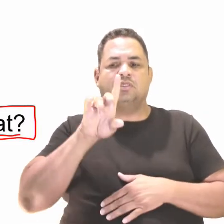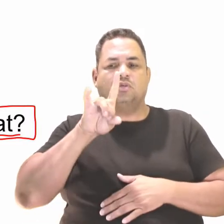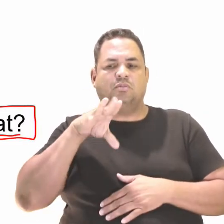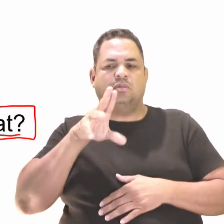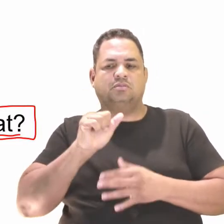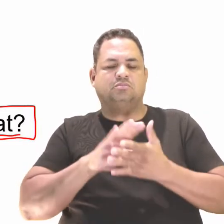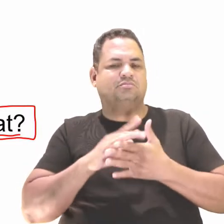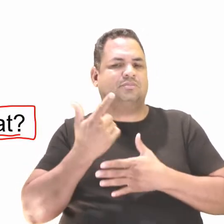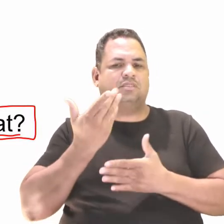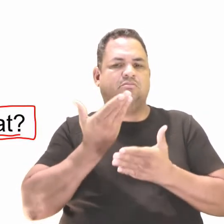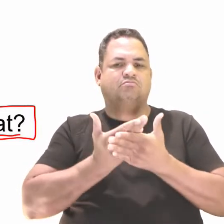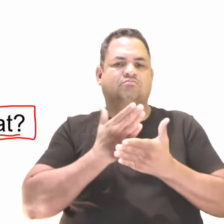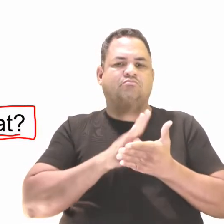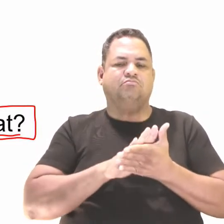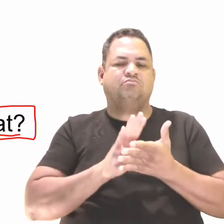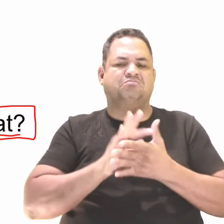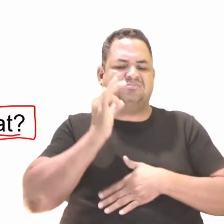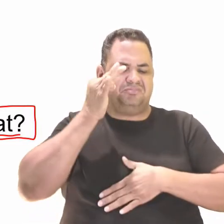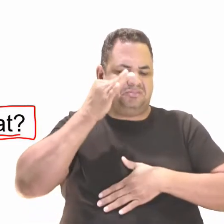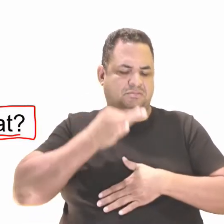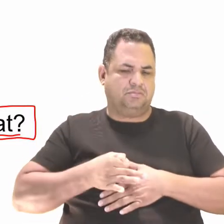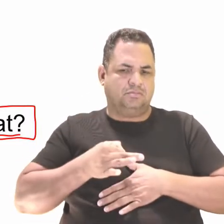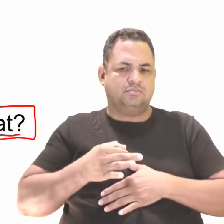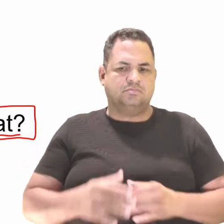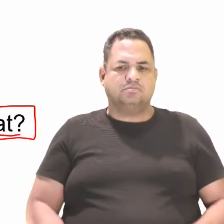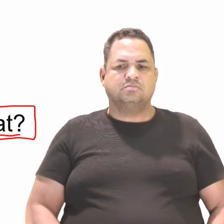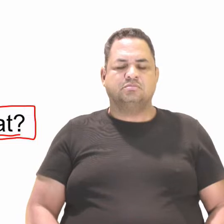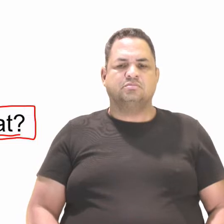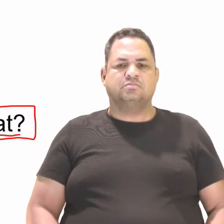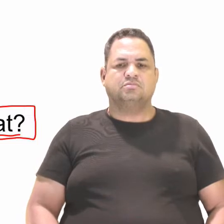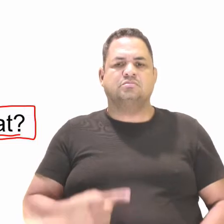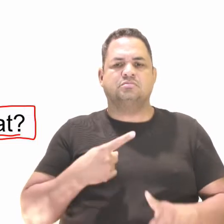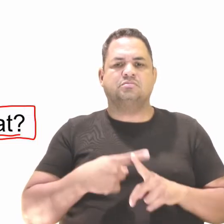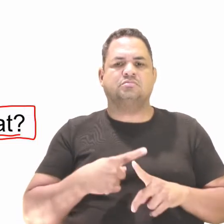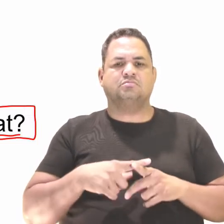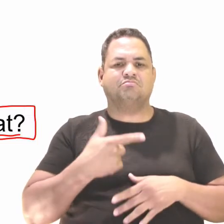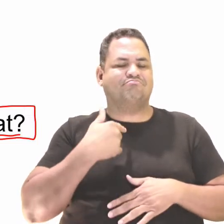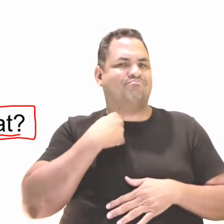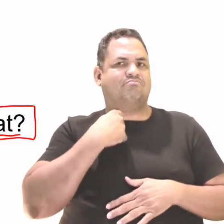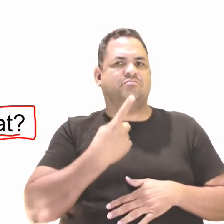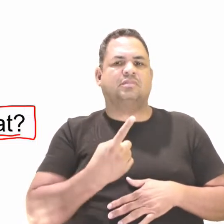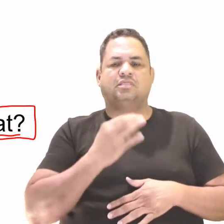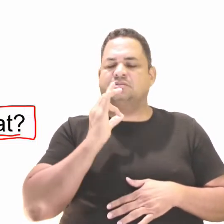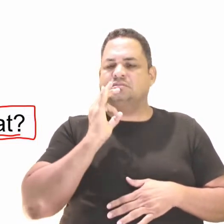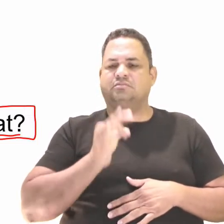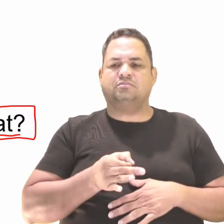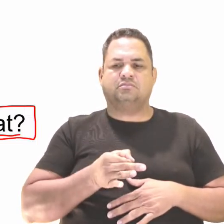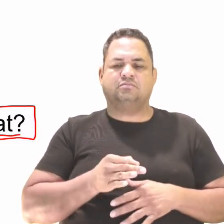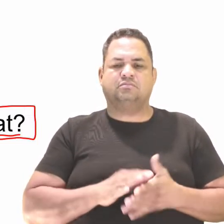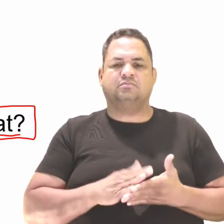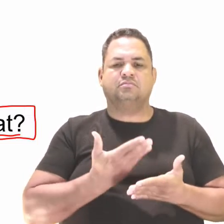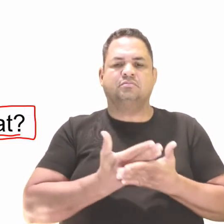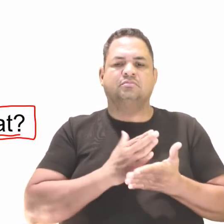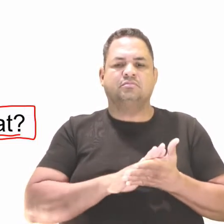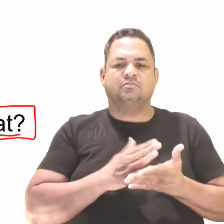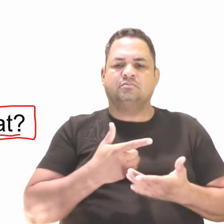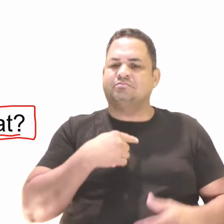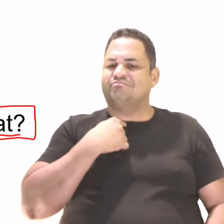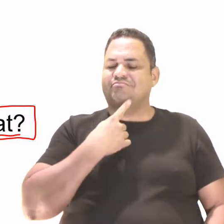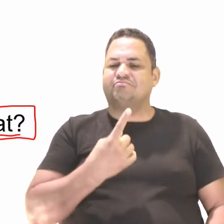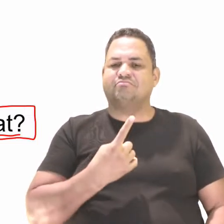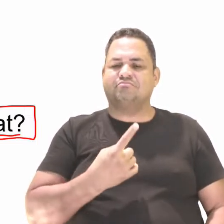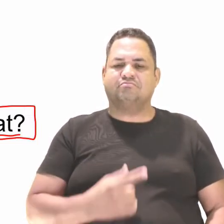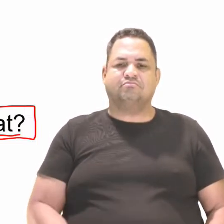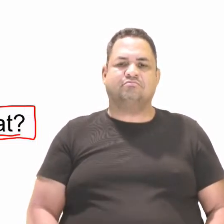não traduz ao pé da letra, certo? Porque ao pé da letra não vai dar certo. Se fosse traduzir isso aqui ao pé da letra, não teria